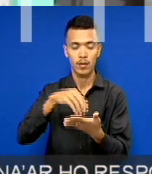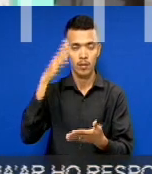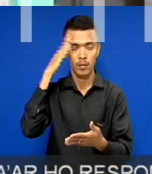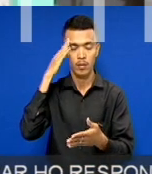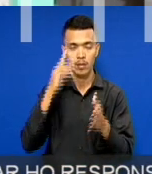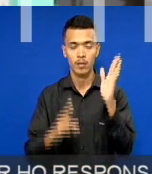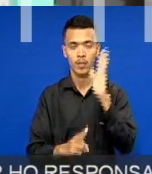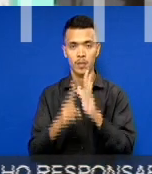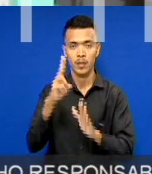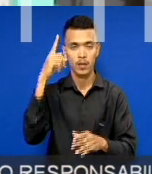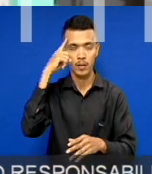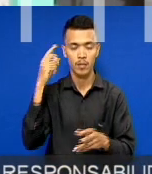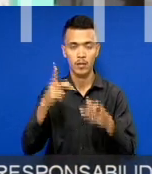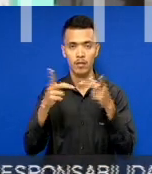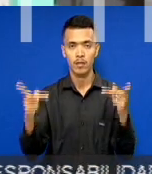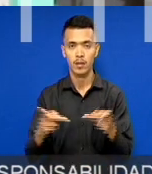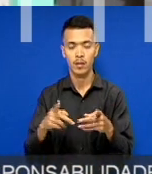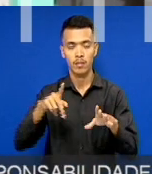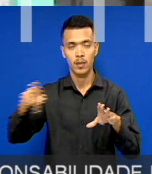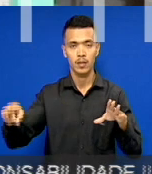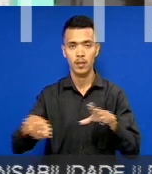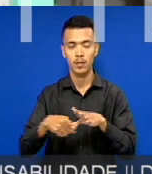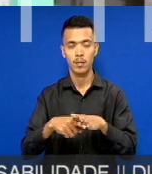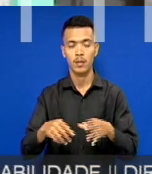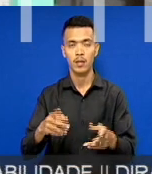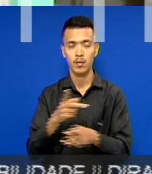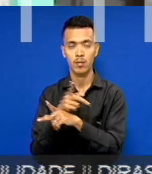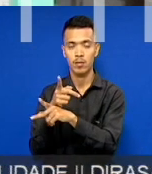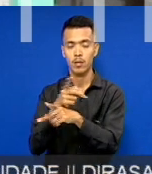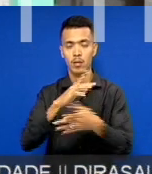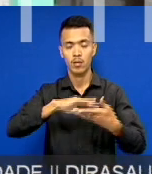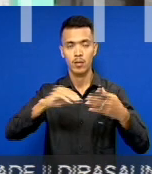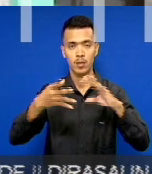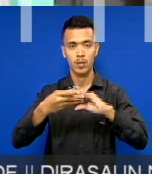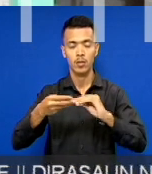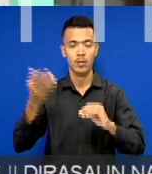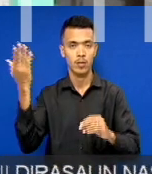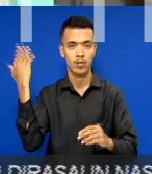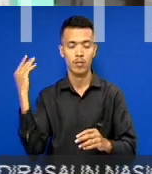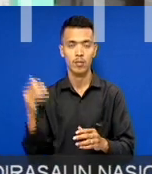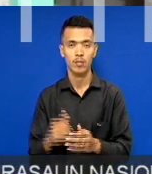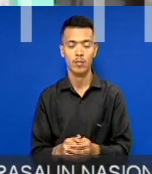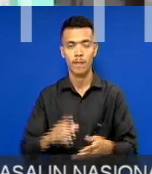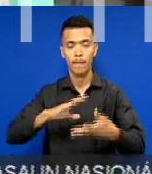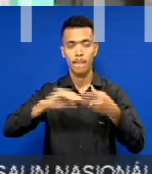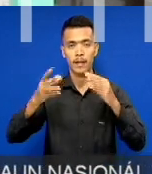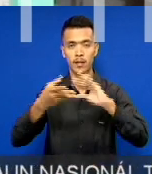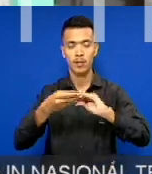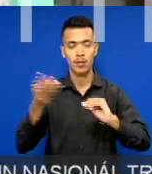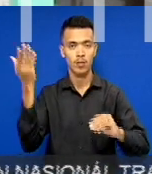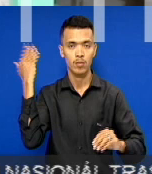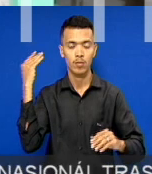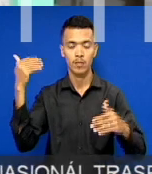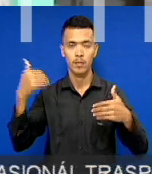tamba museu ni presença nene, atu preserva história passada sira kata história passada sira mesmo que emane